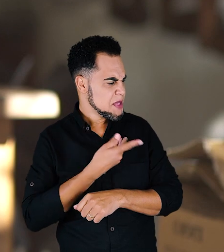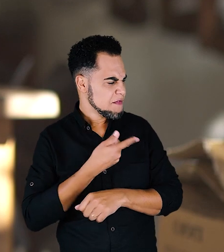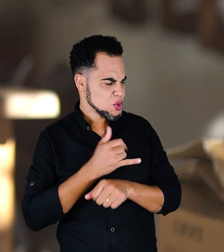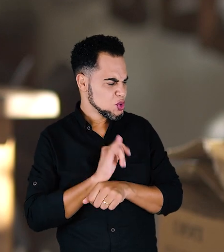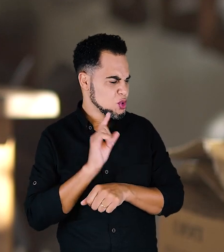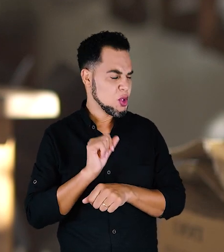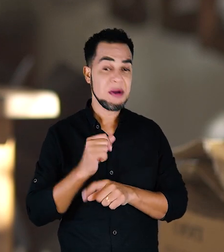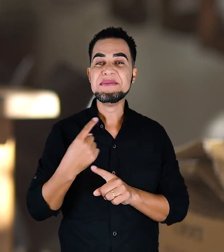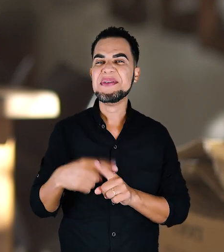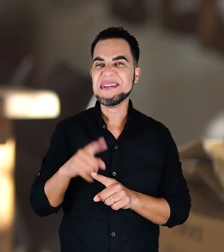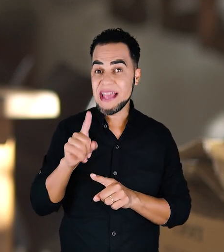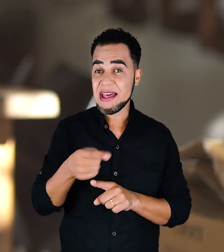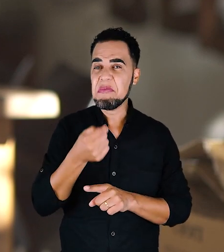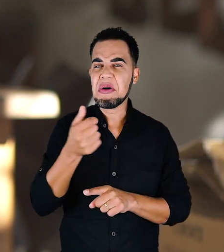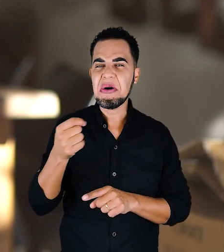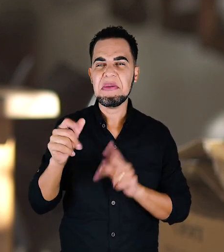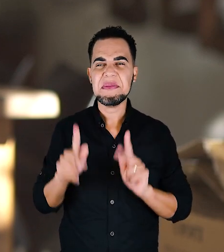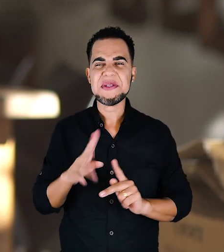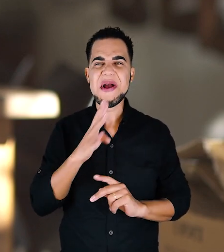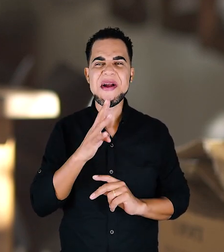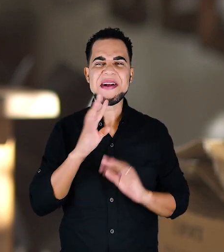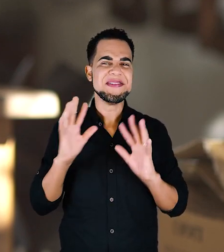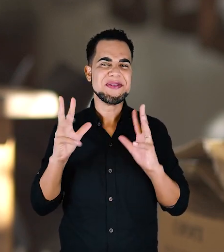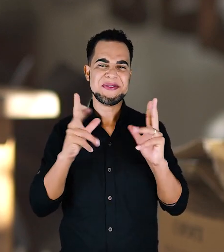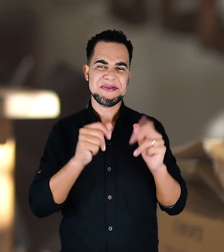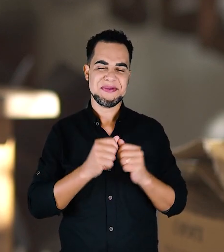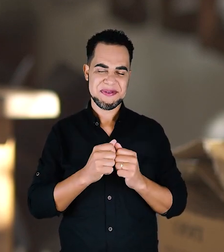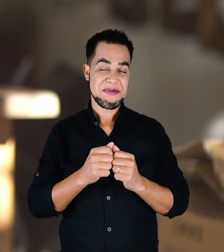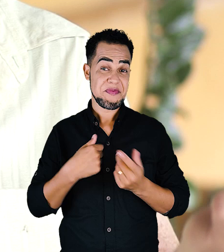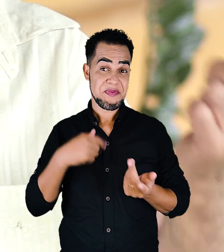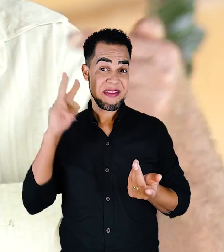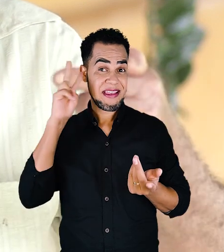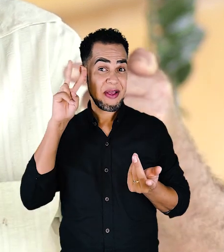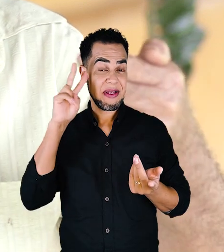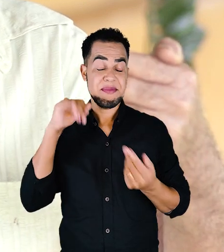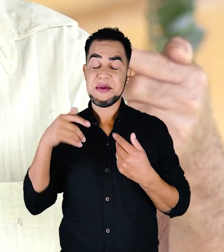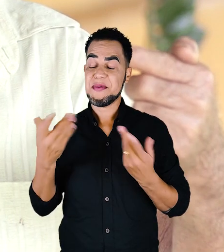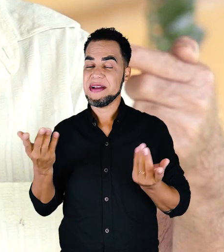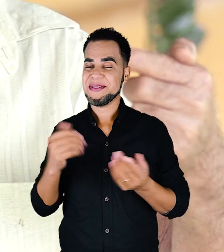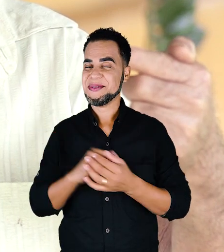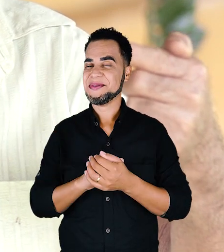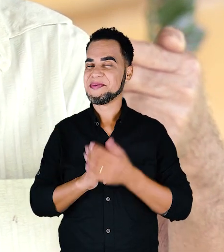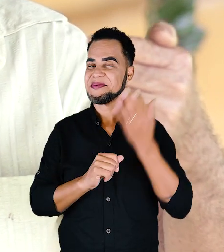missa hoje, tal, porque era pouca gente, você conhecia todo mundo. Lembro que quando